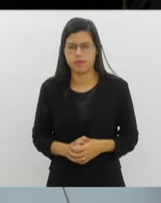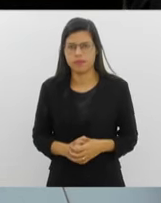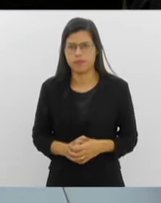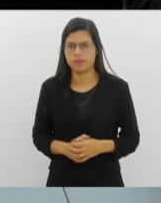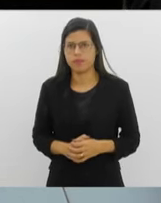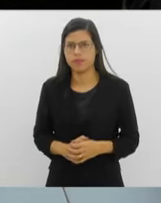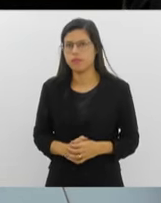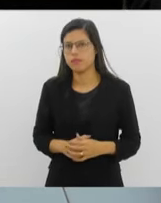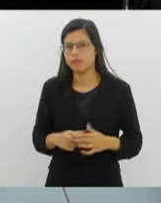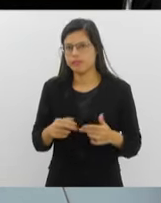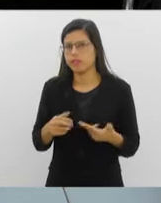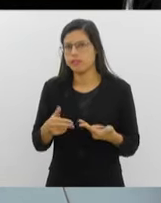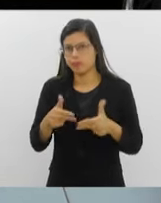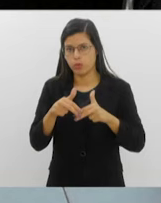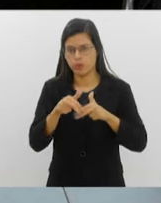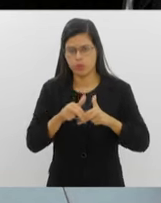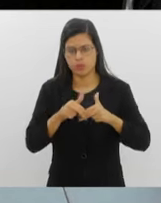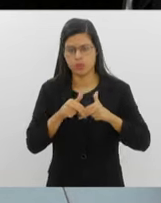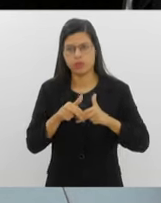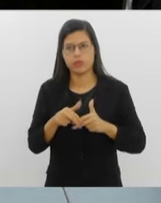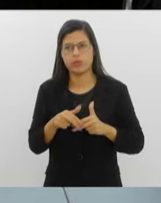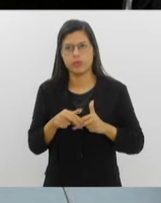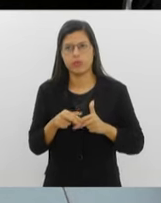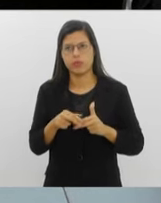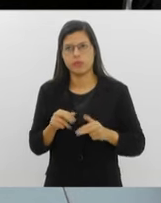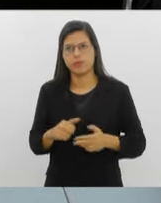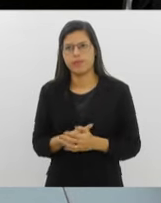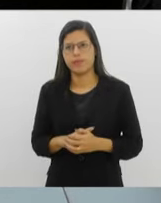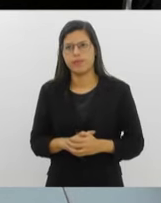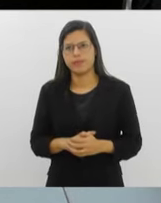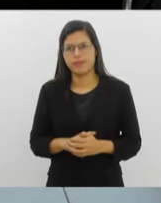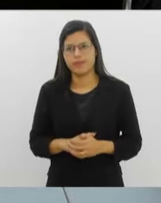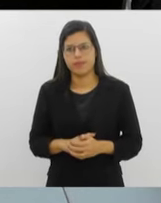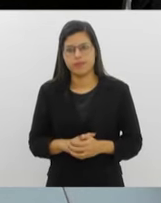por esta polêmica, é que se a gente